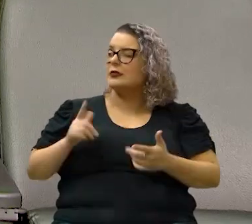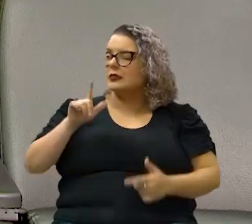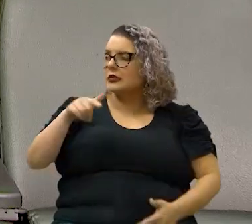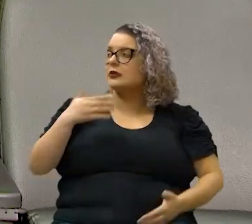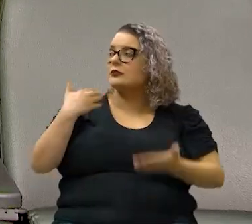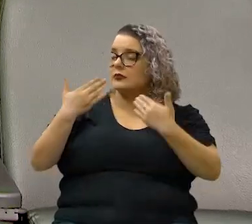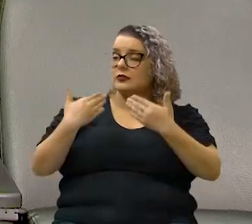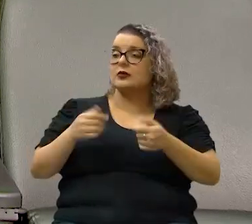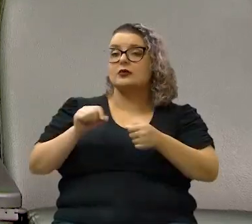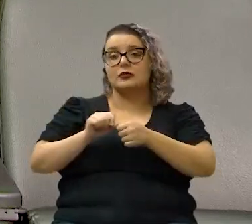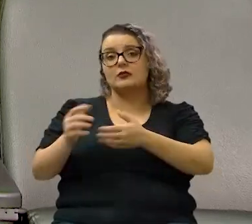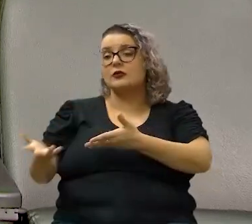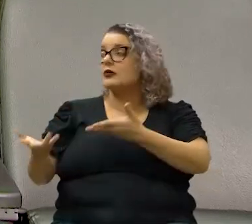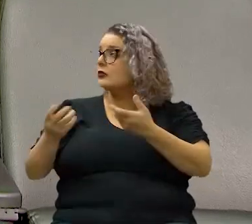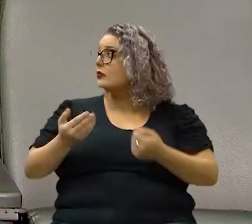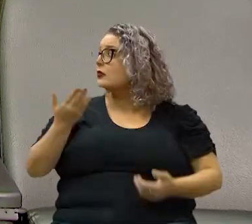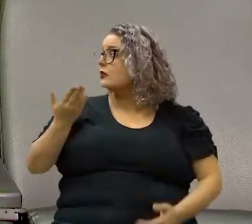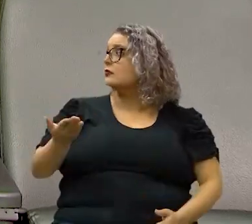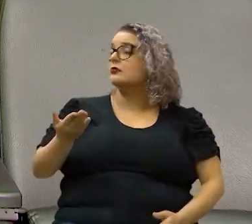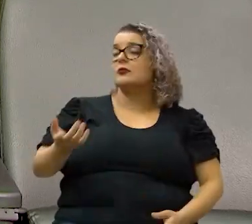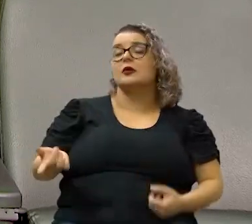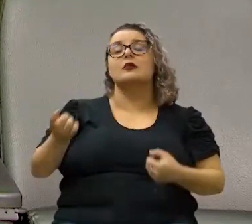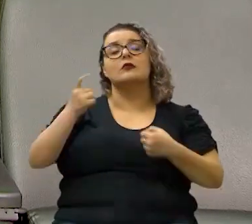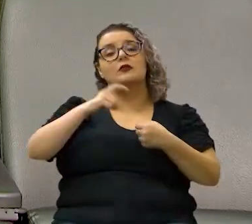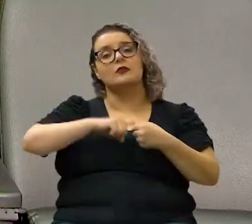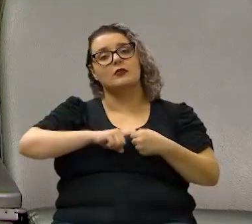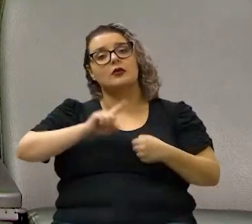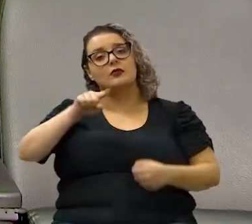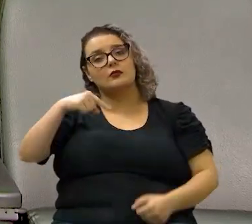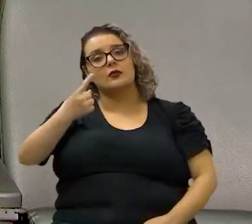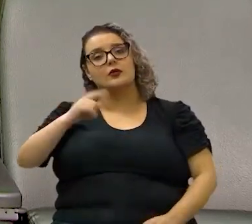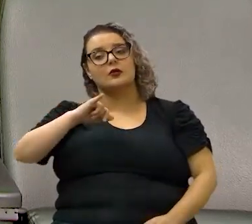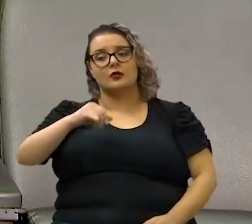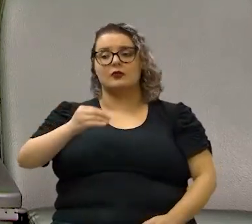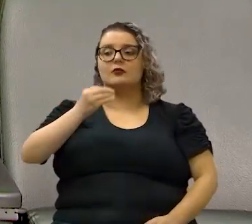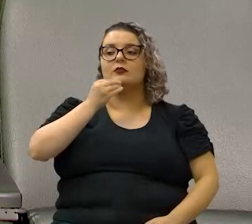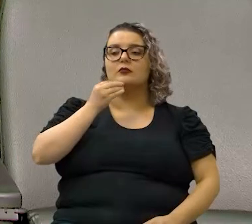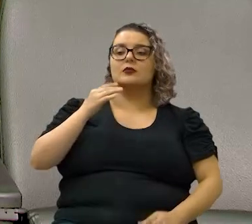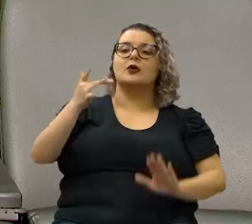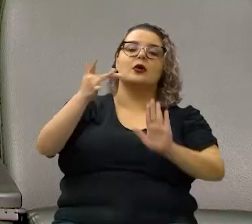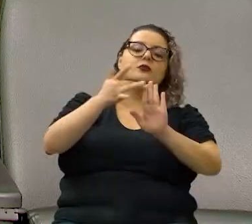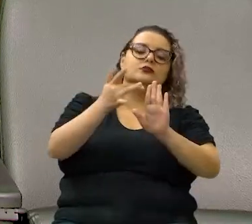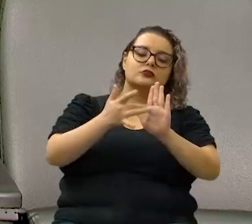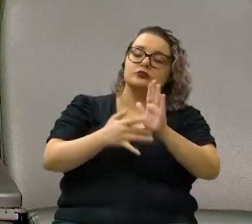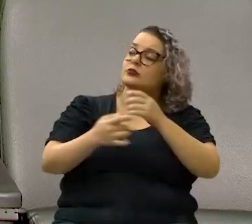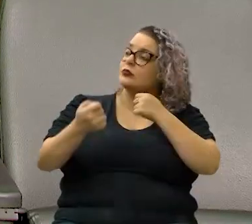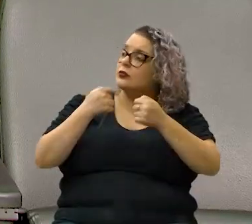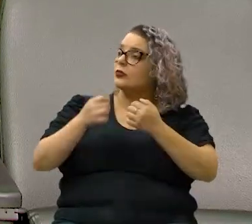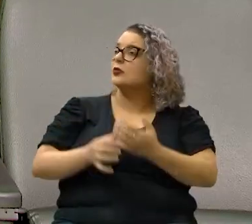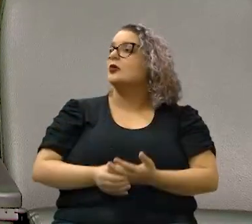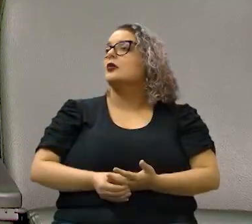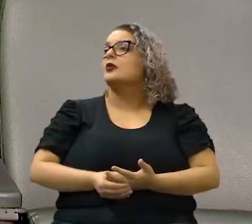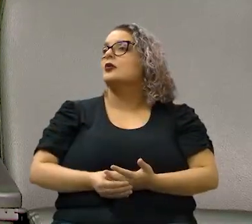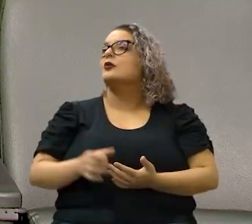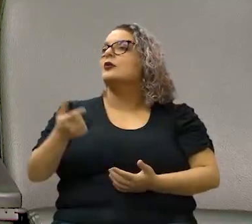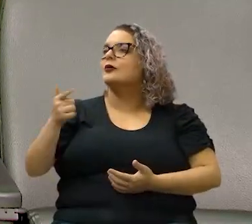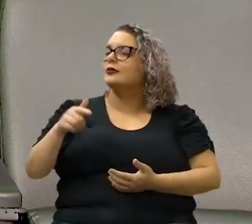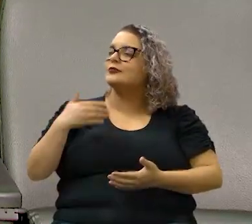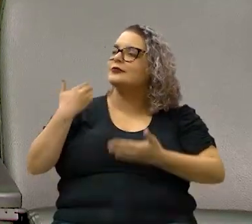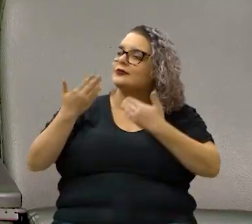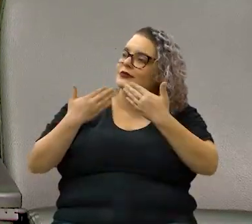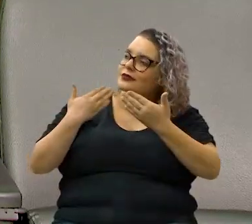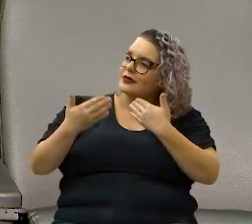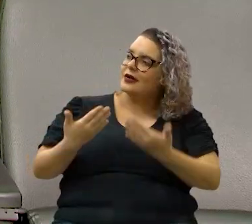para a gente poder conversar, então faço convite a você para você retornar numa próxima oportunidade aqui no Em Pauta, para a gente